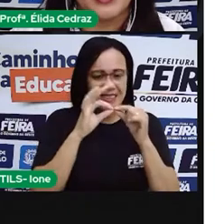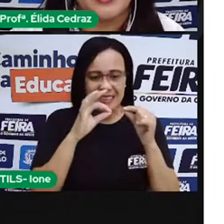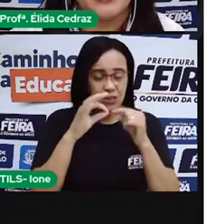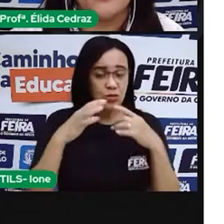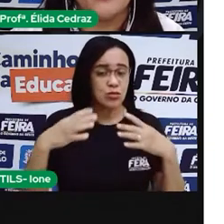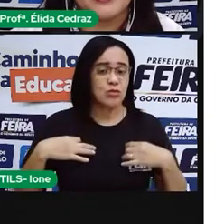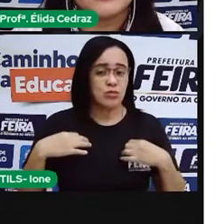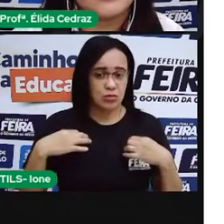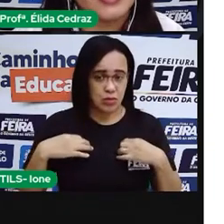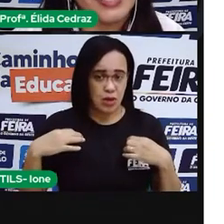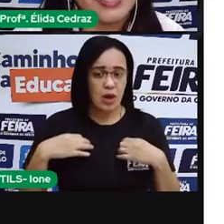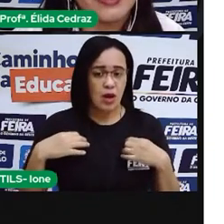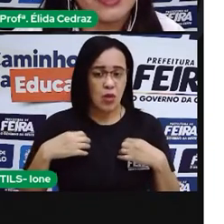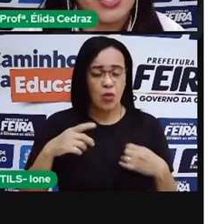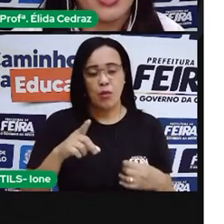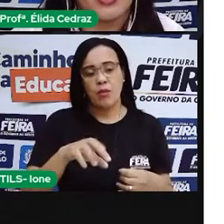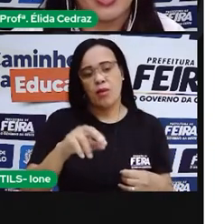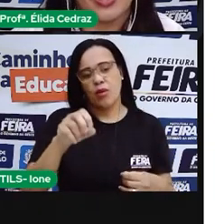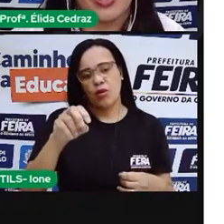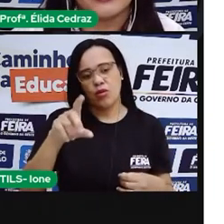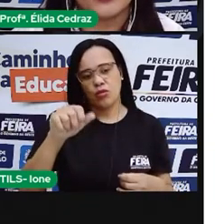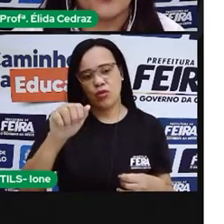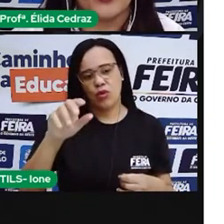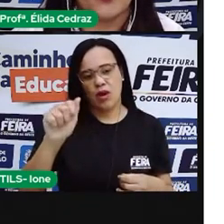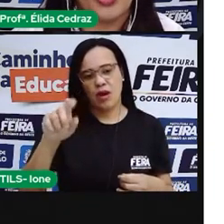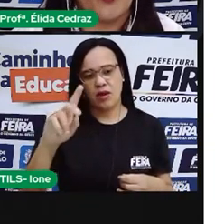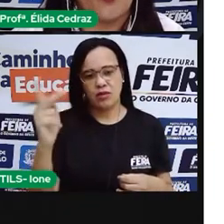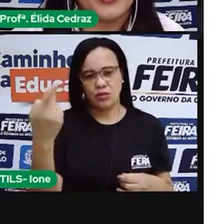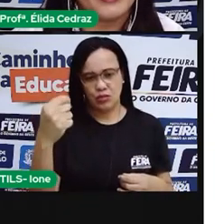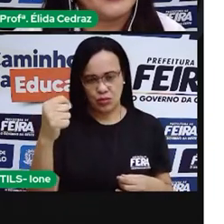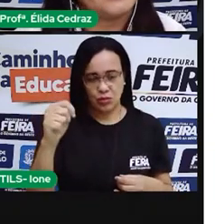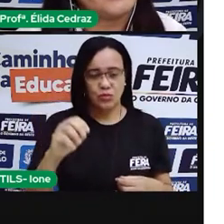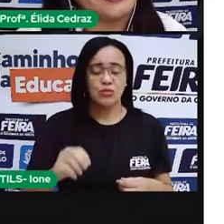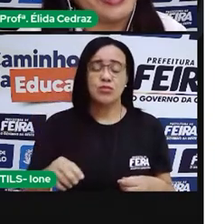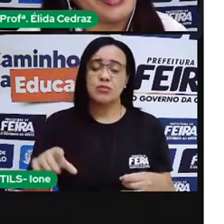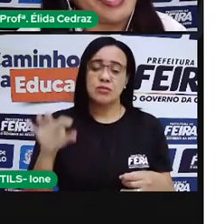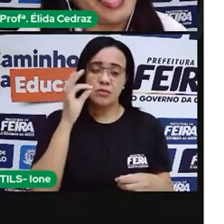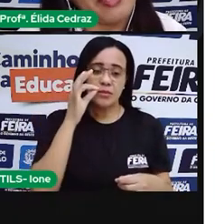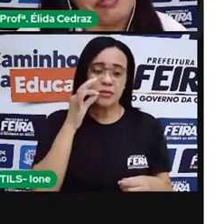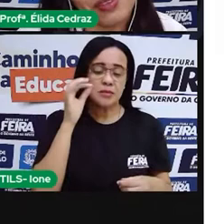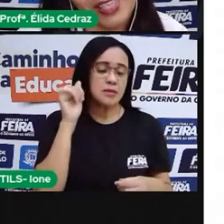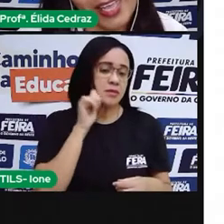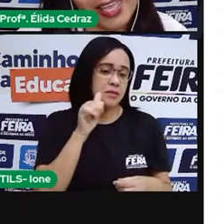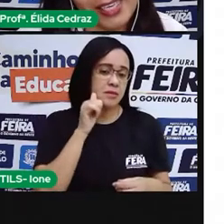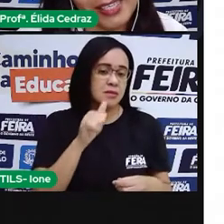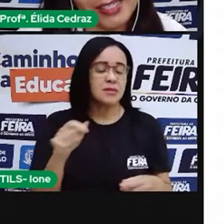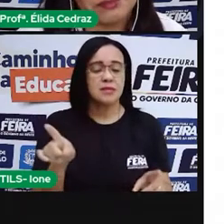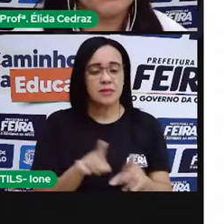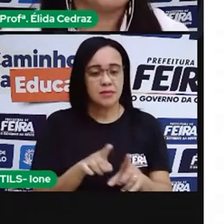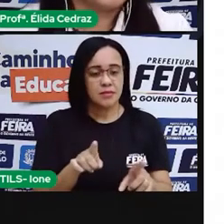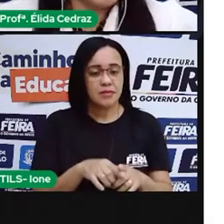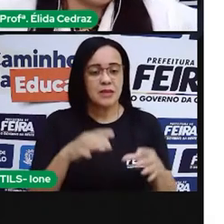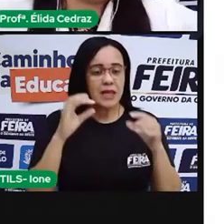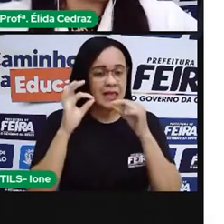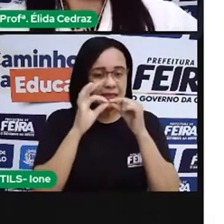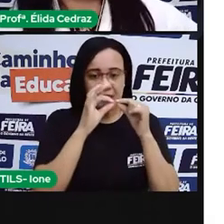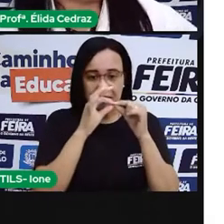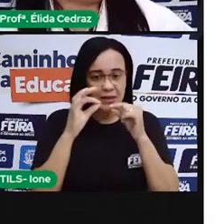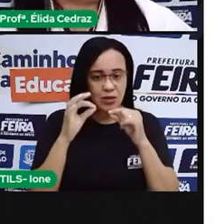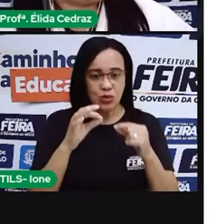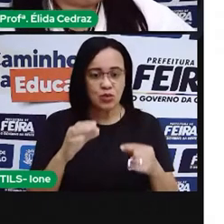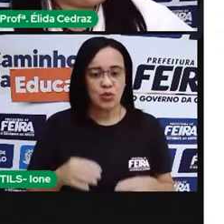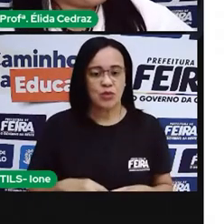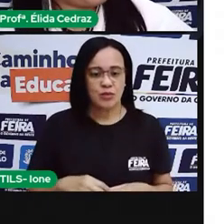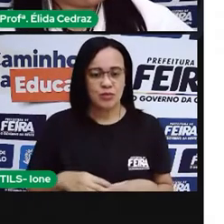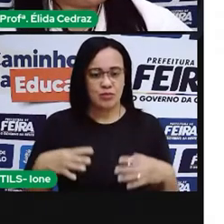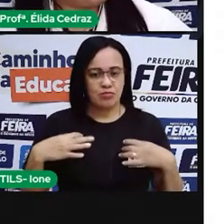rato, a roer se ria. A rata roeu a rolha da garrafa da rainha. Você consegue falar